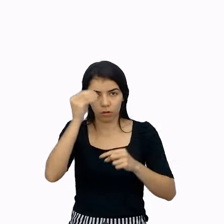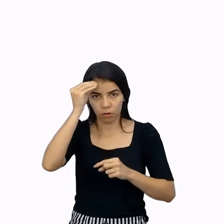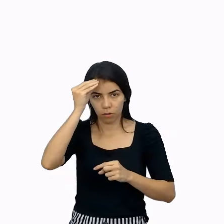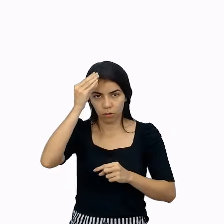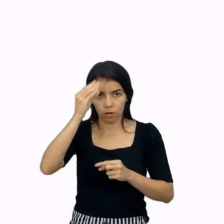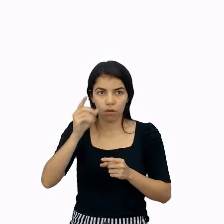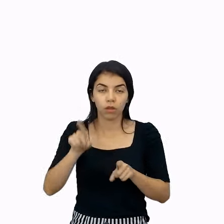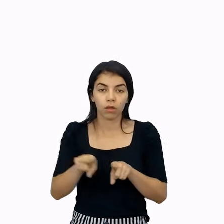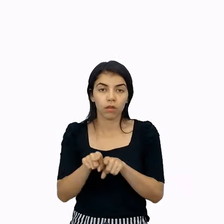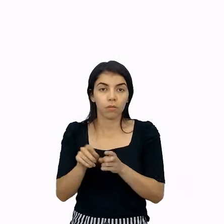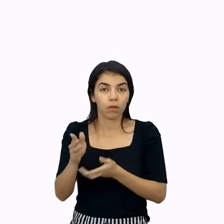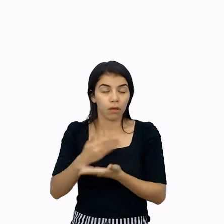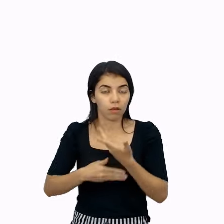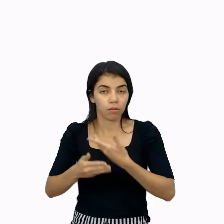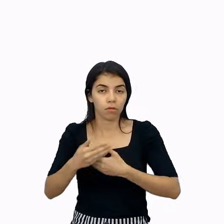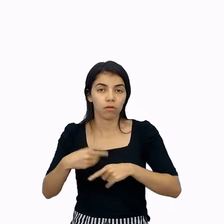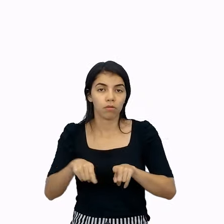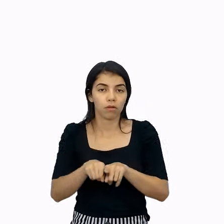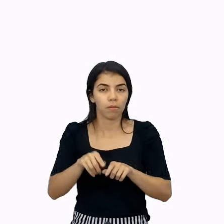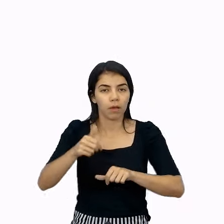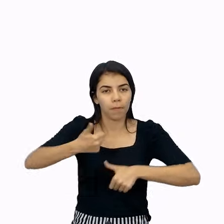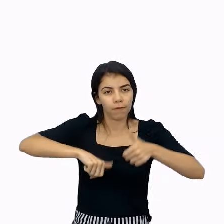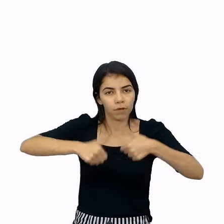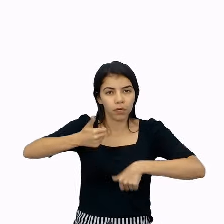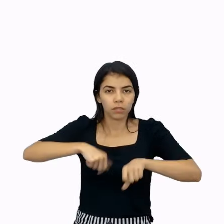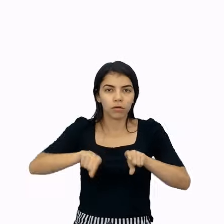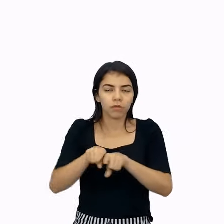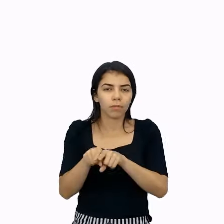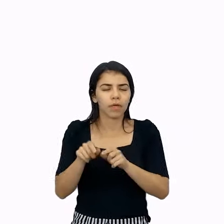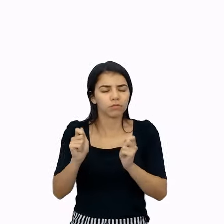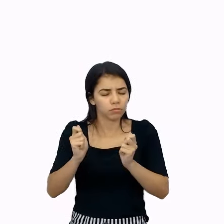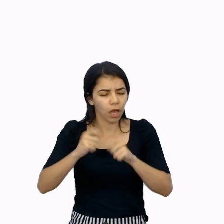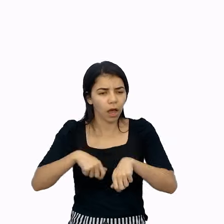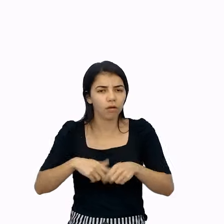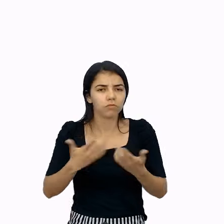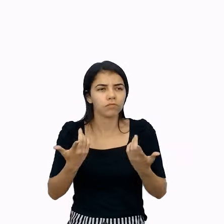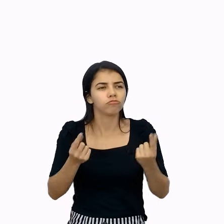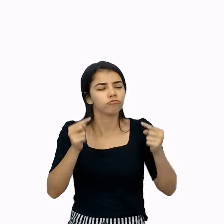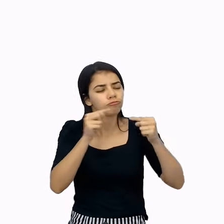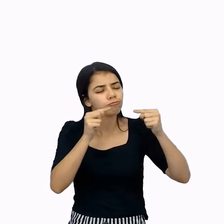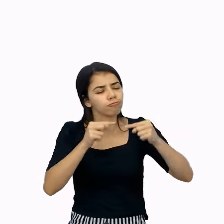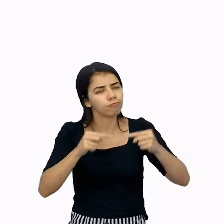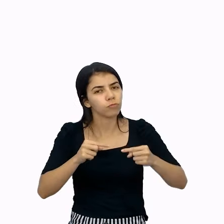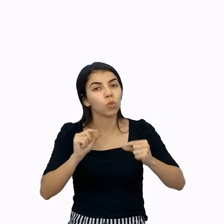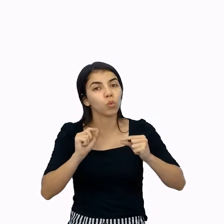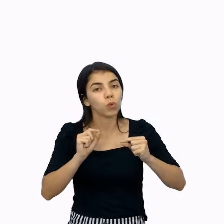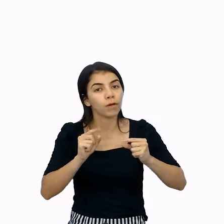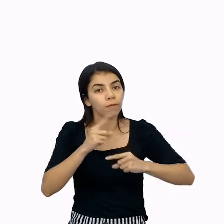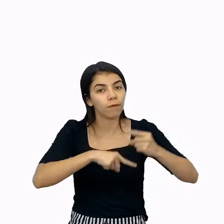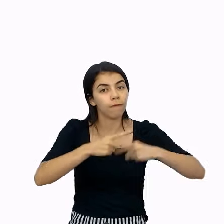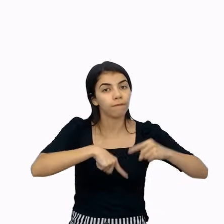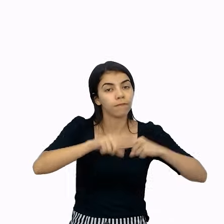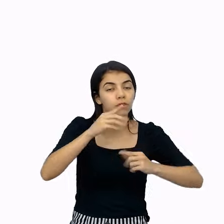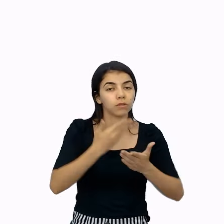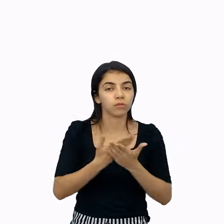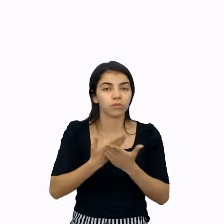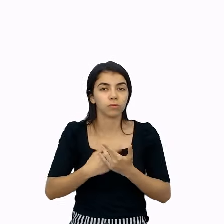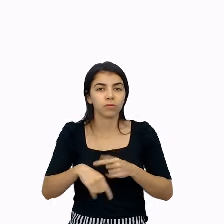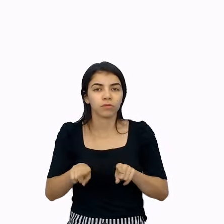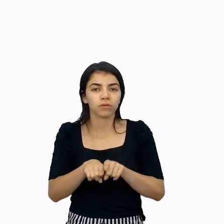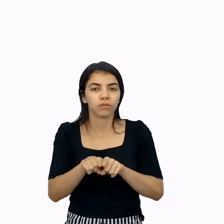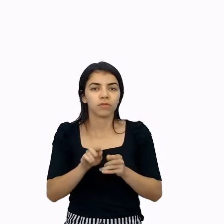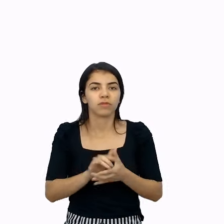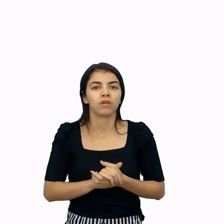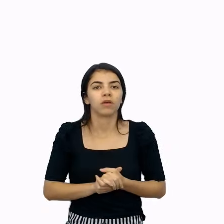conhecimento contribuem para as avaliações, de maneira que faça sentido para o avanço dos estudos, né? Assim,